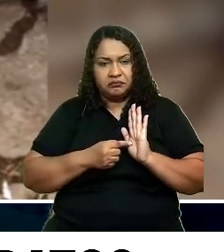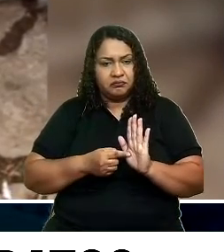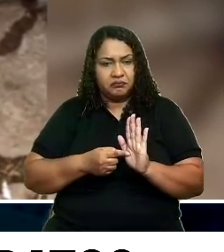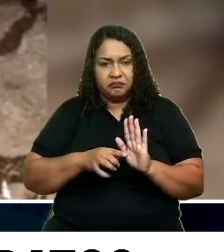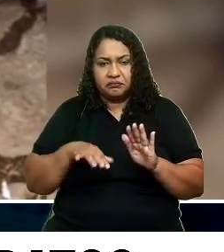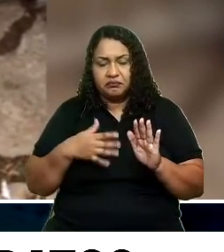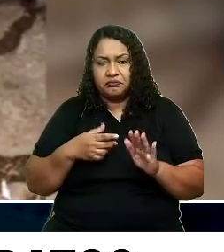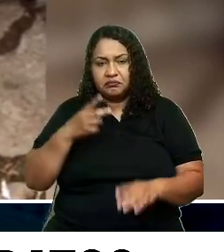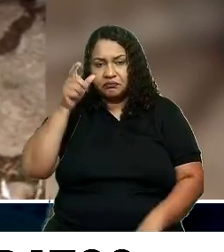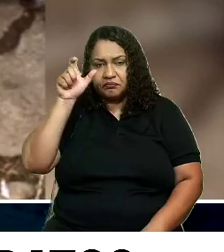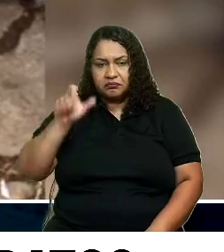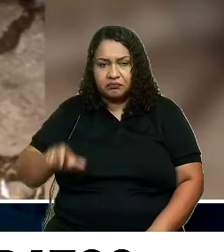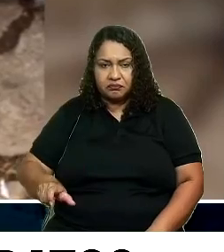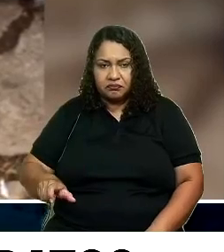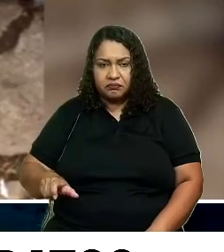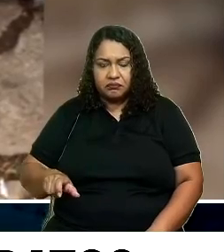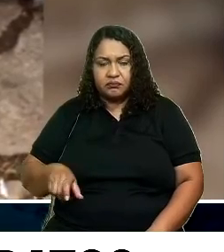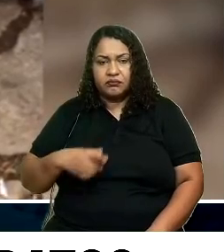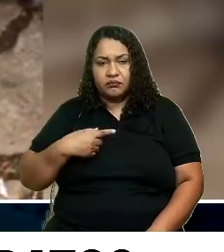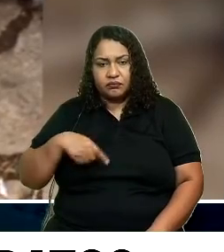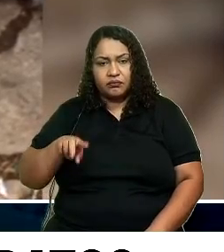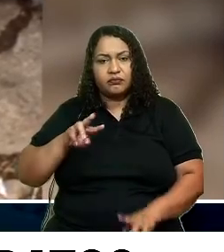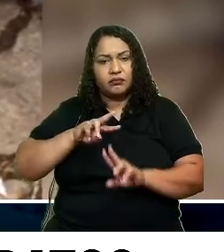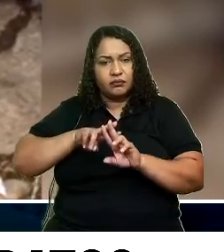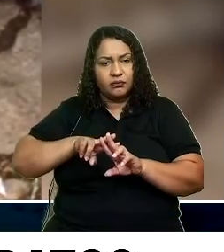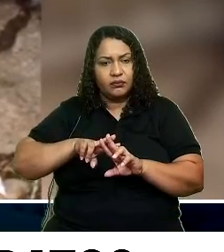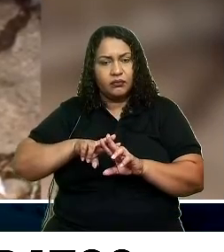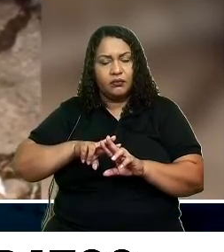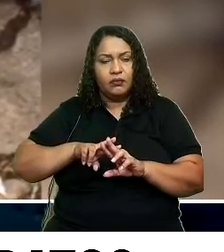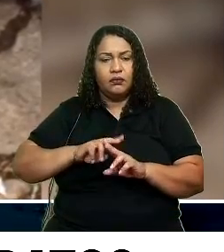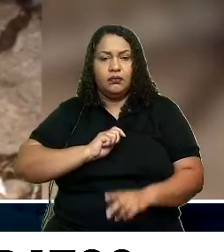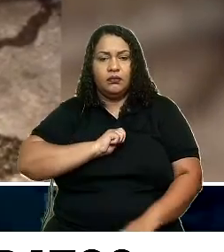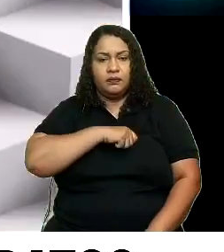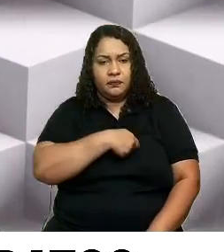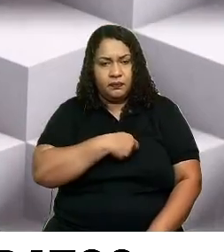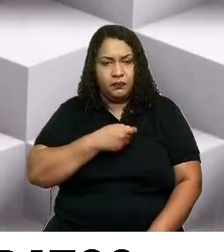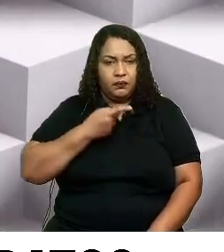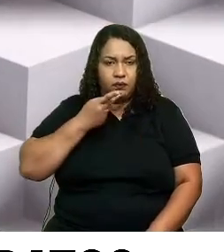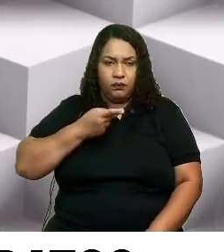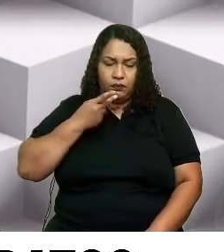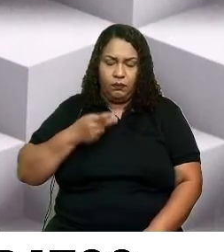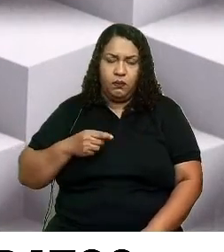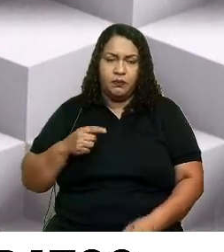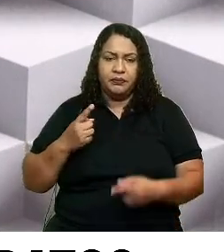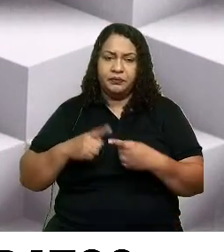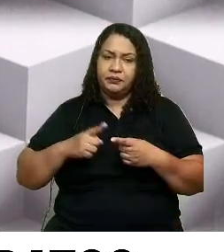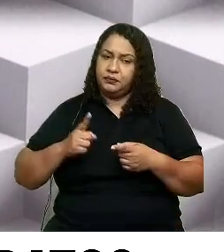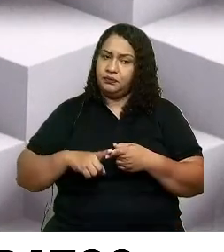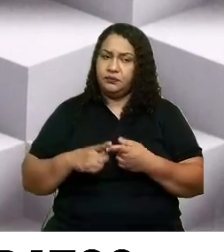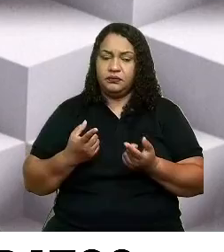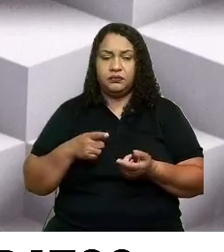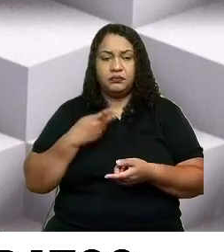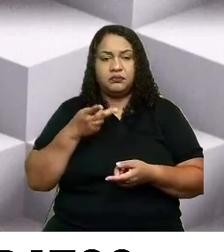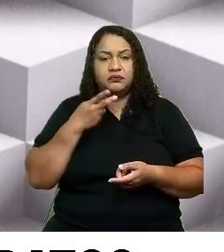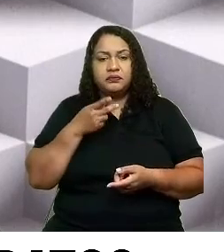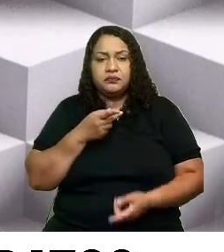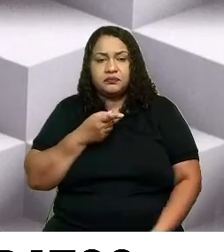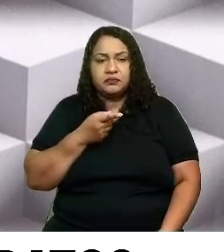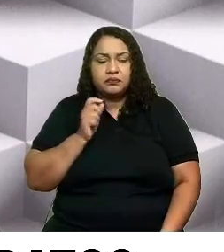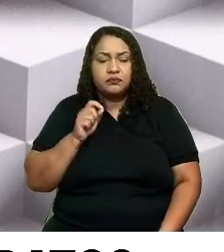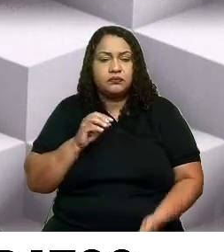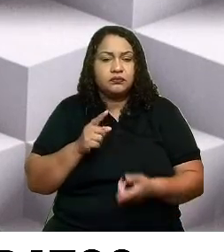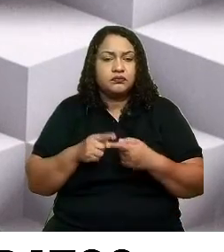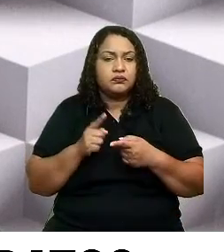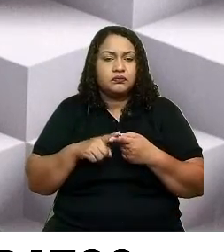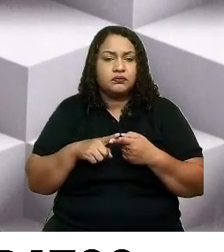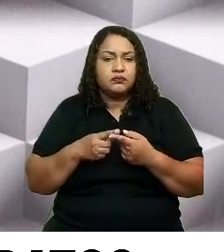não teve a identidade revelada pela polícia ele foi levado para a delegacia para prestar depoimento e esclarecimento né sobre